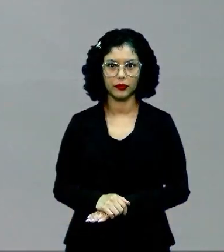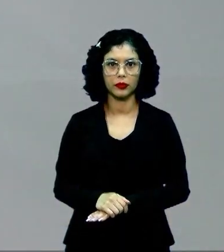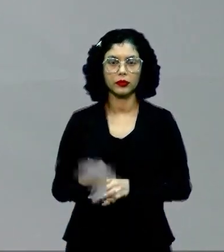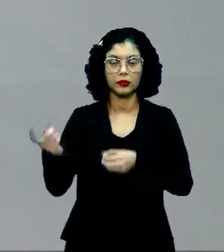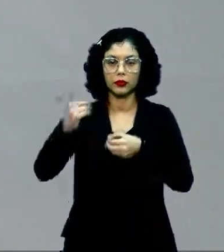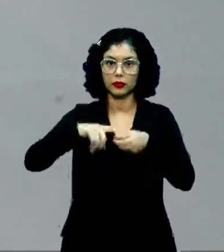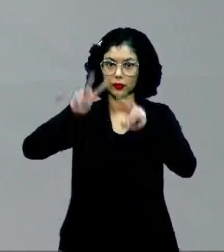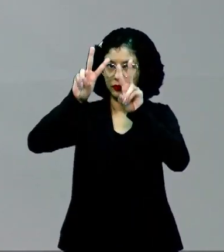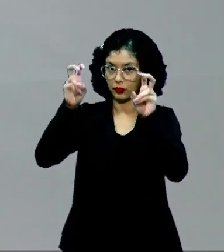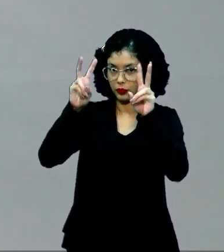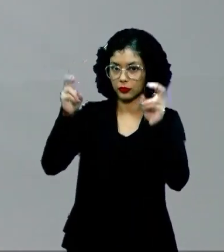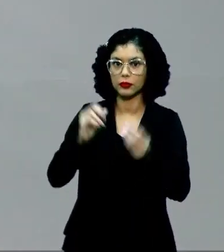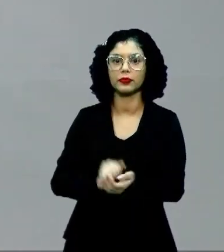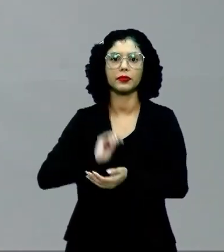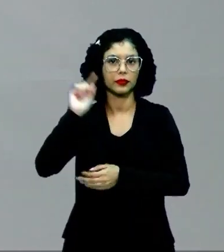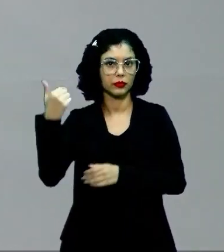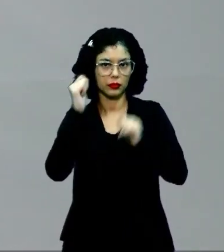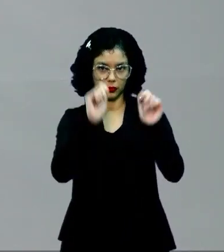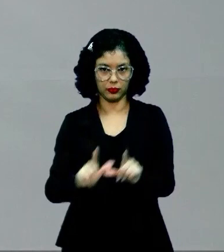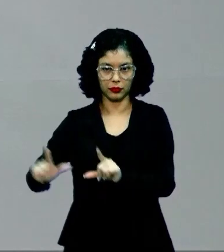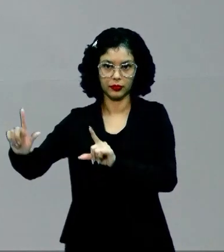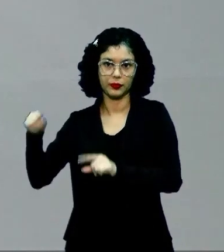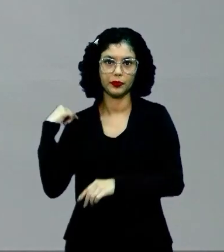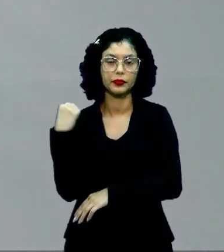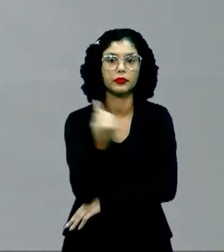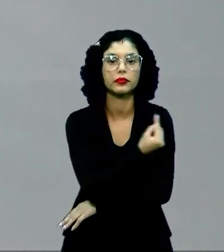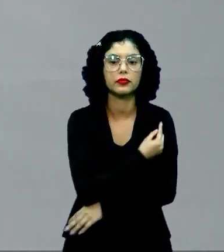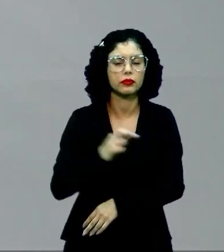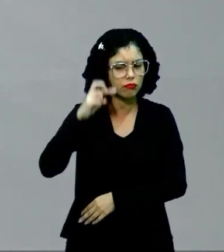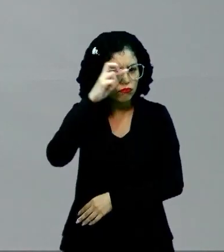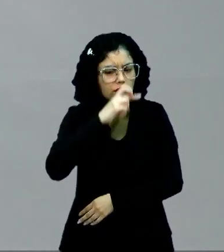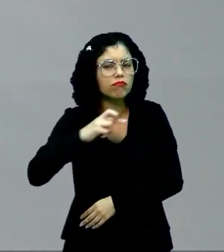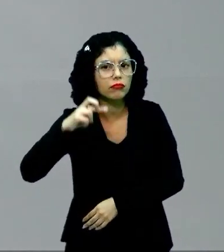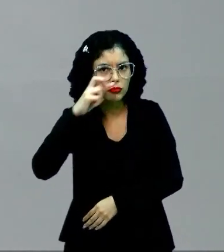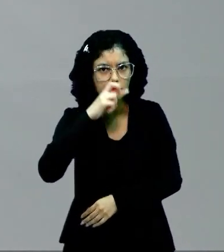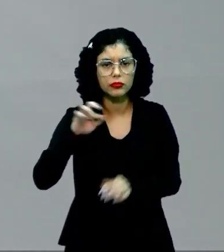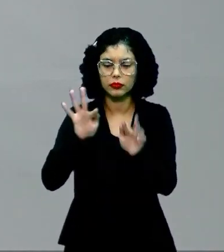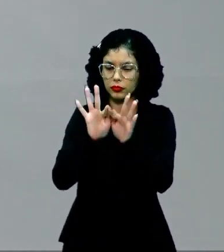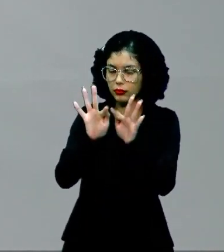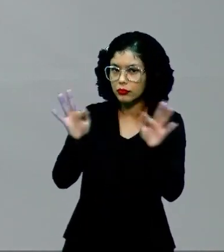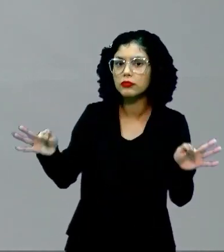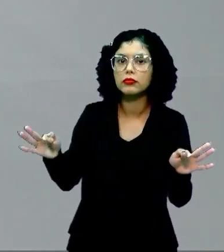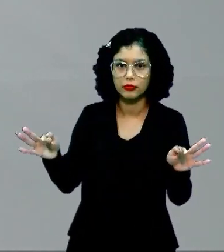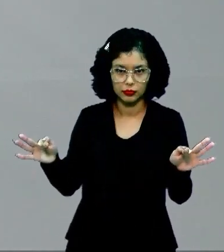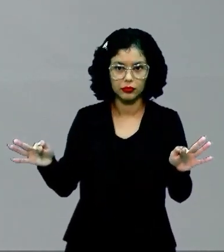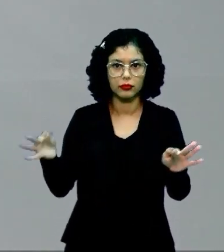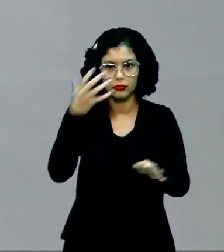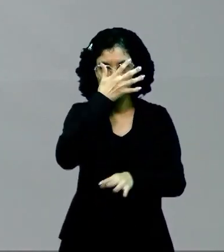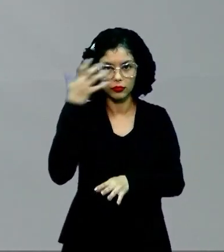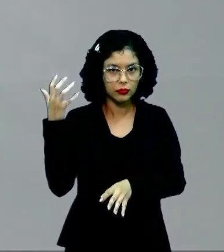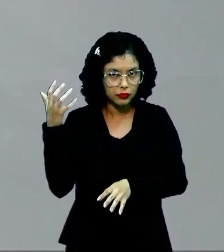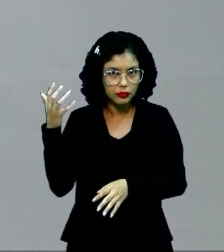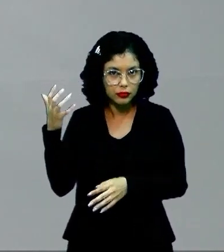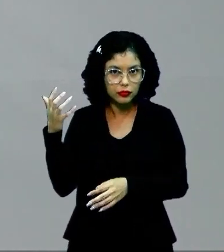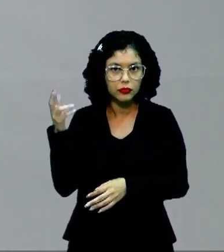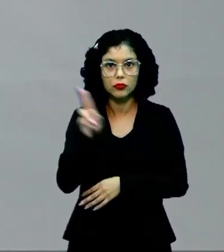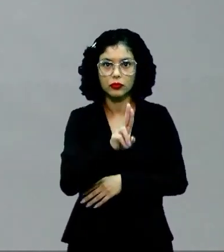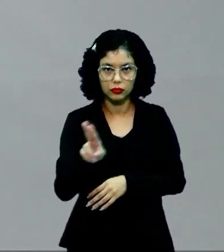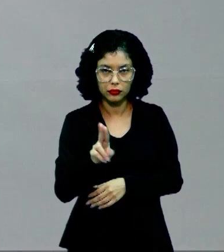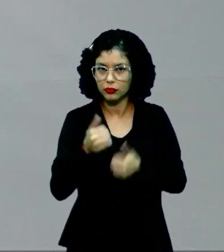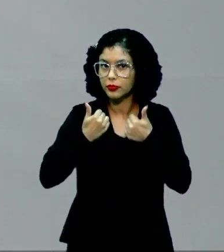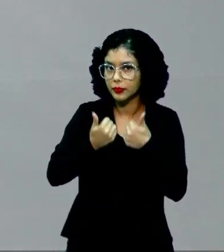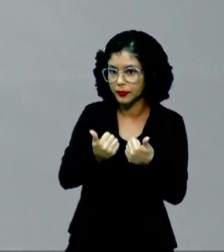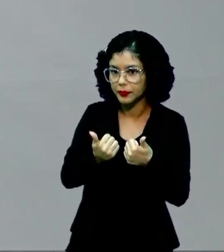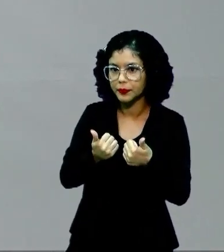Vou trazer aqui uma próxima tela para a gente analisar uma frase de caráter nominal,